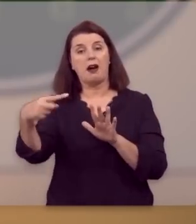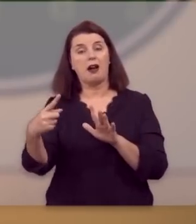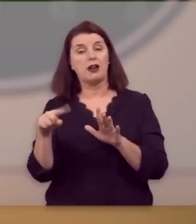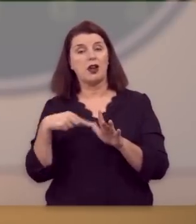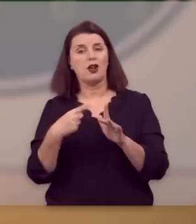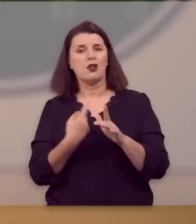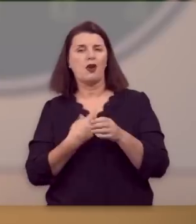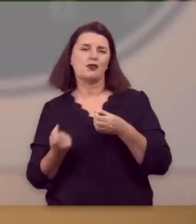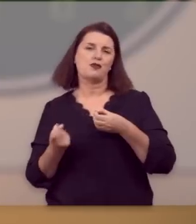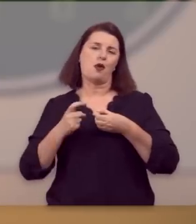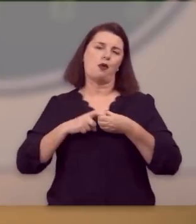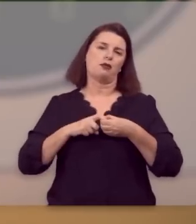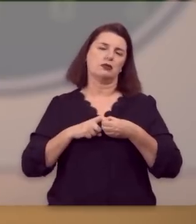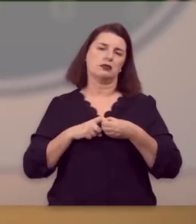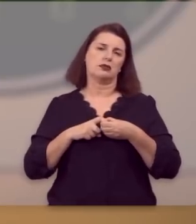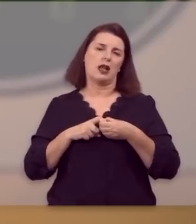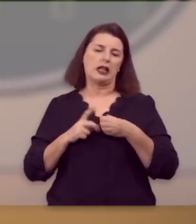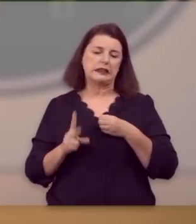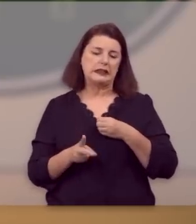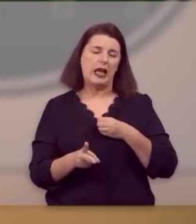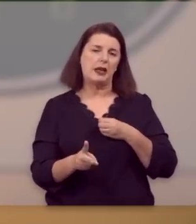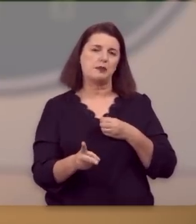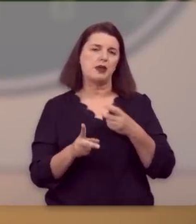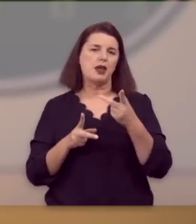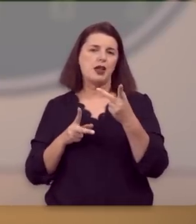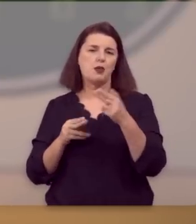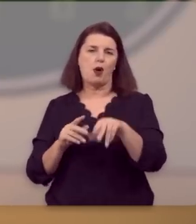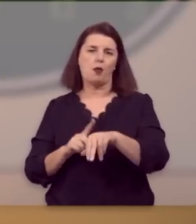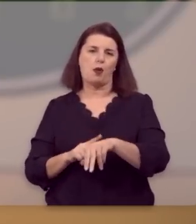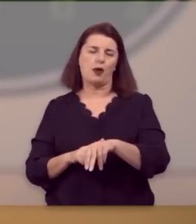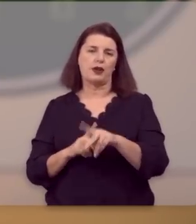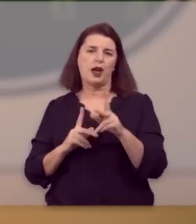nós estaremos de volta, sempre